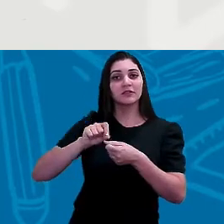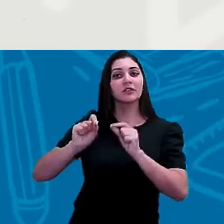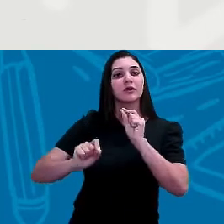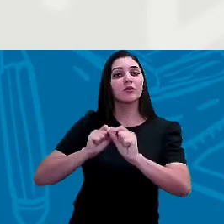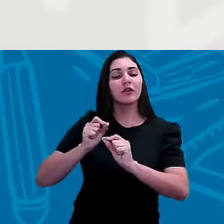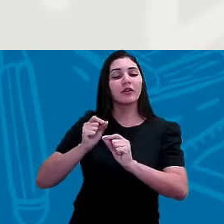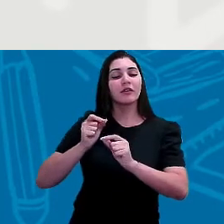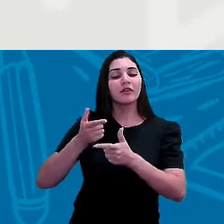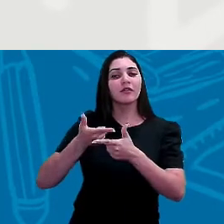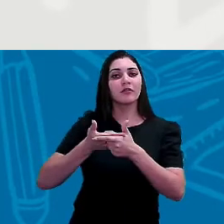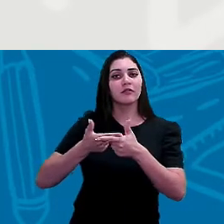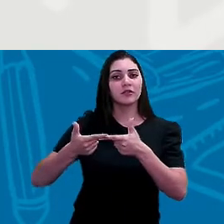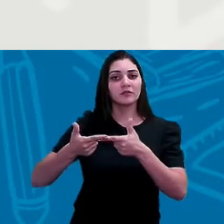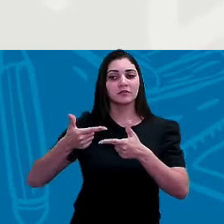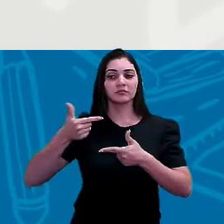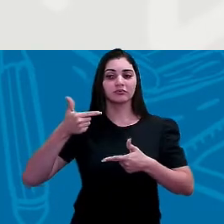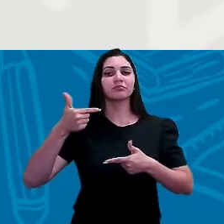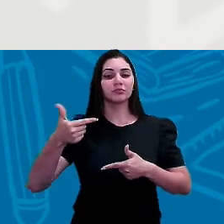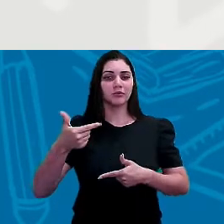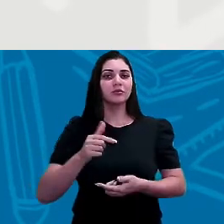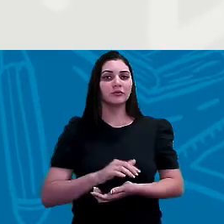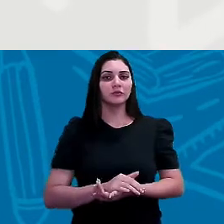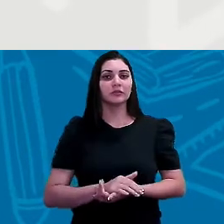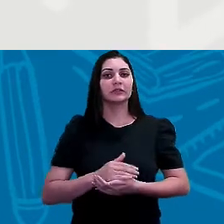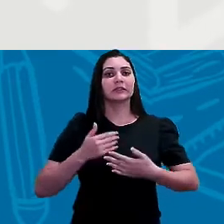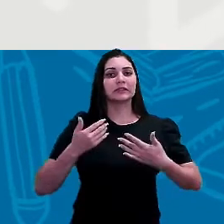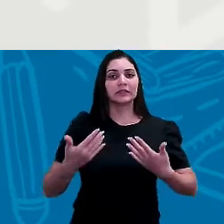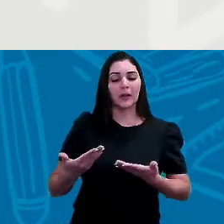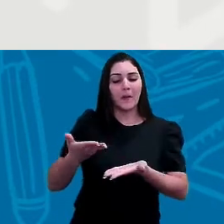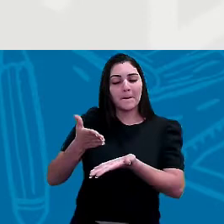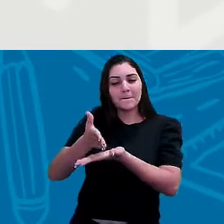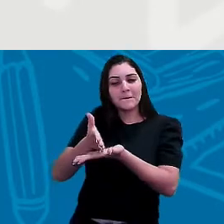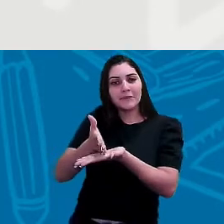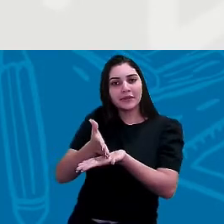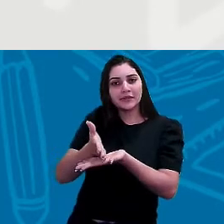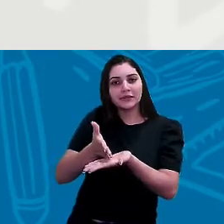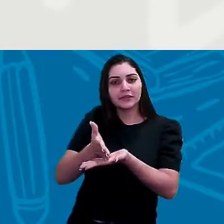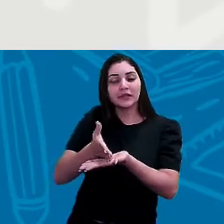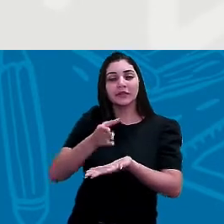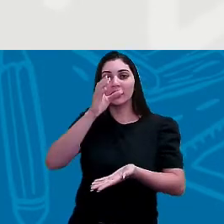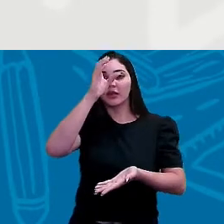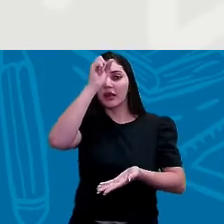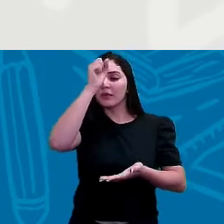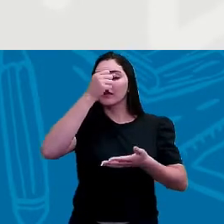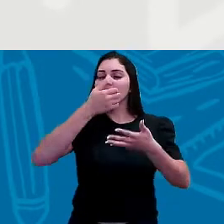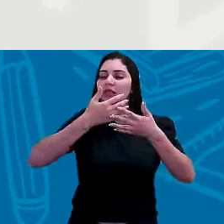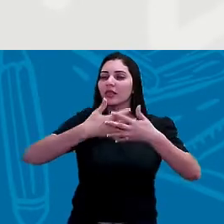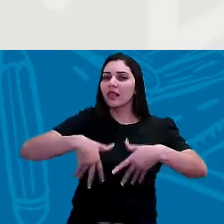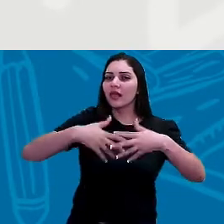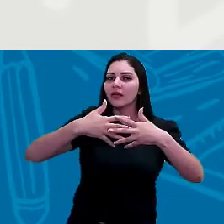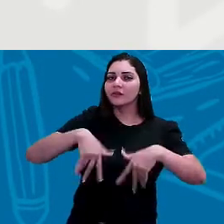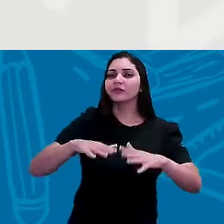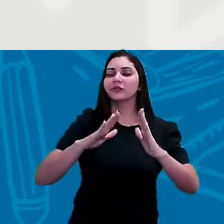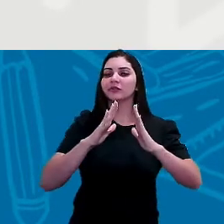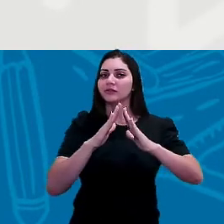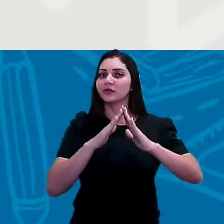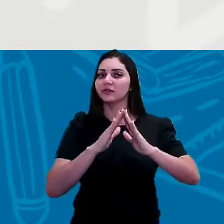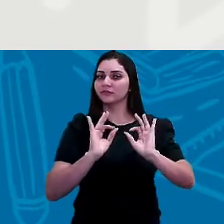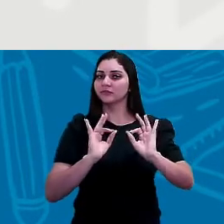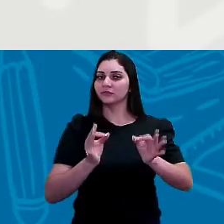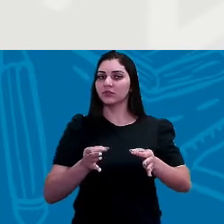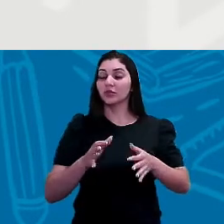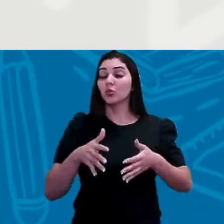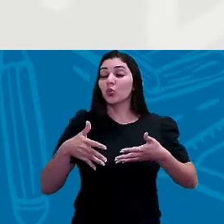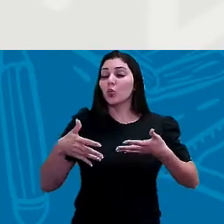uma divisão por 2. Então, metade, a gente aprende naturalmente em casa, tá certo? Então,